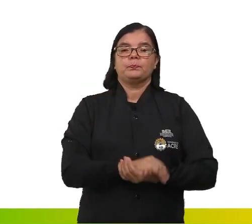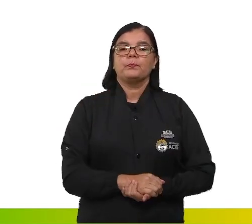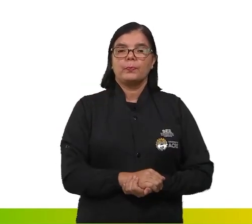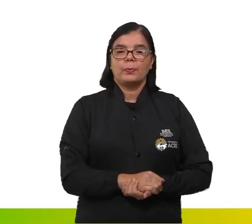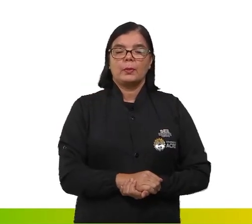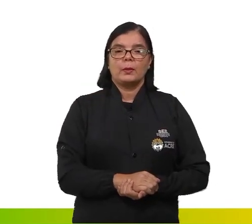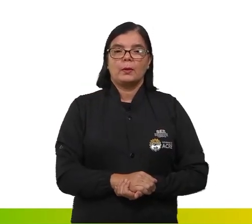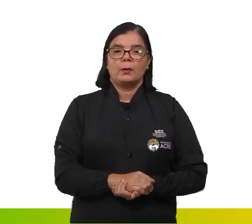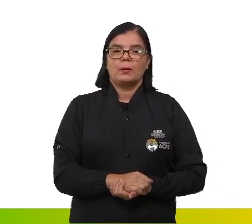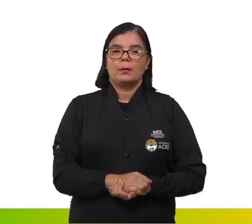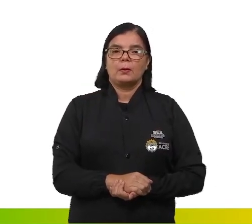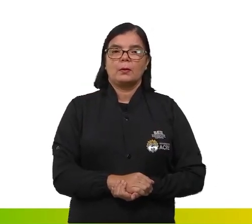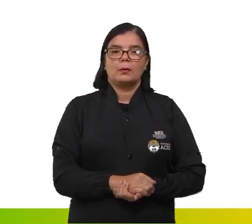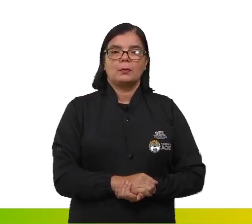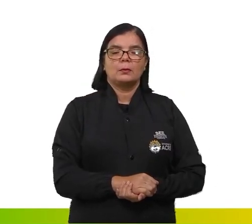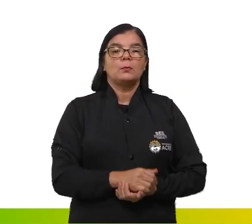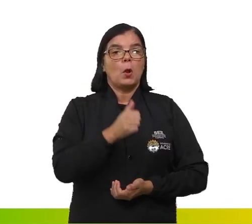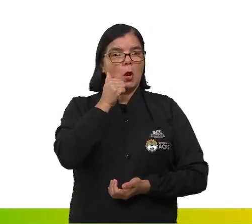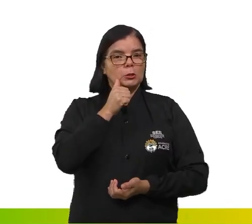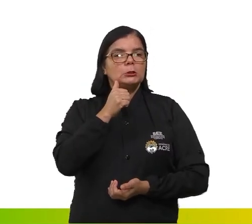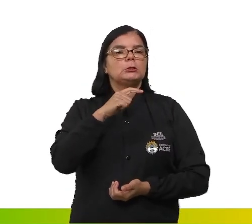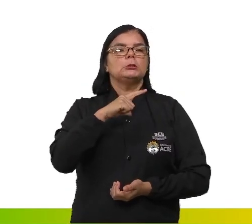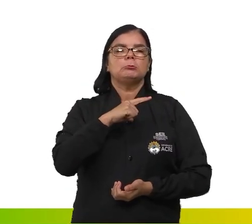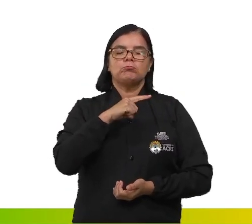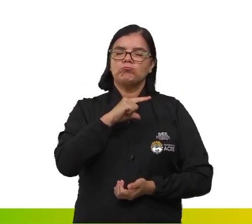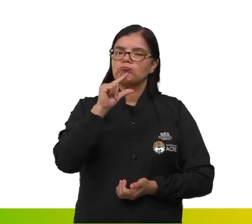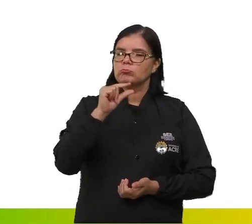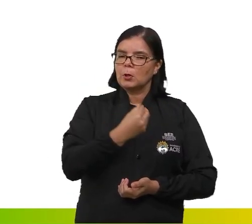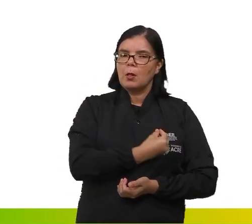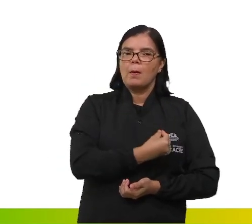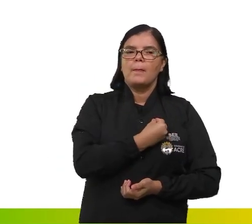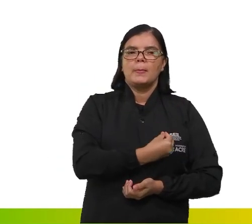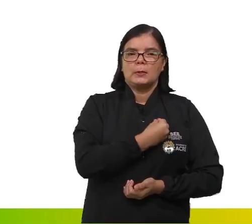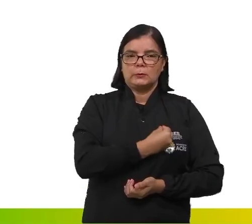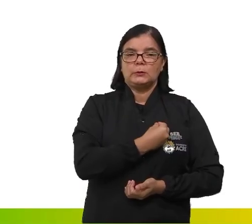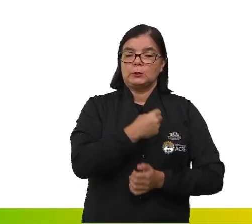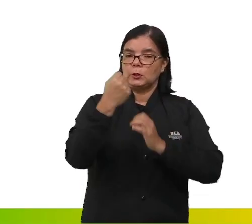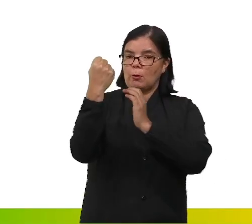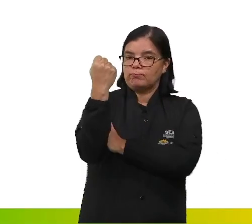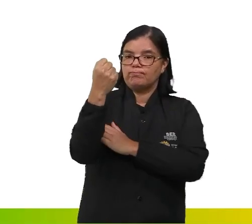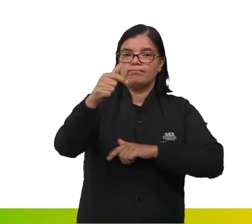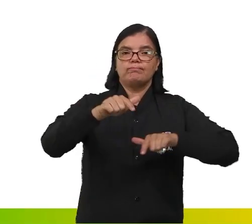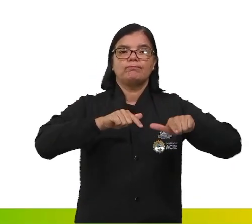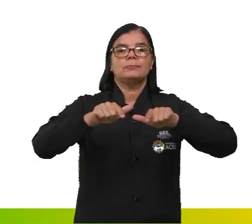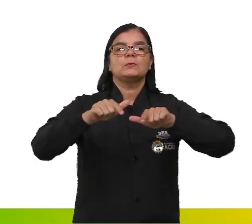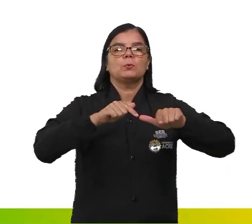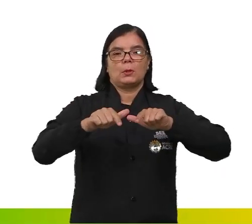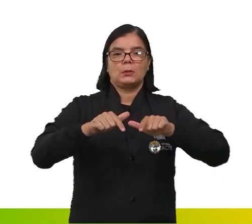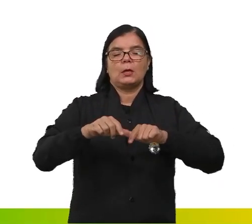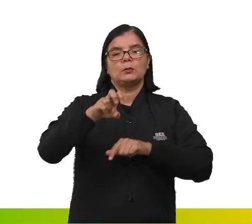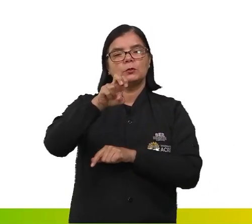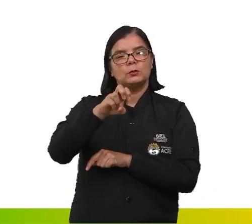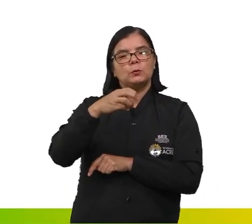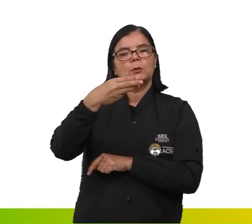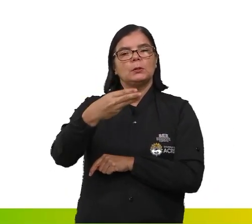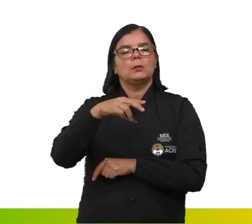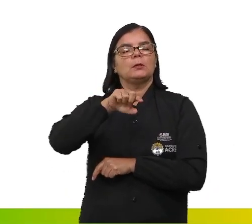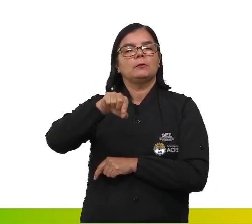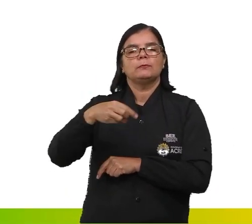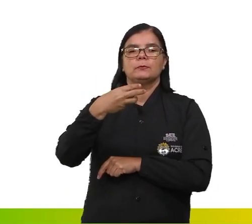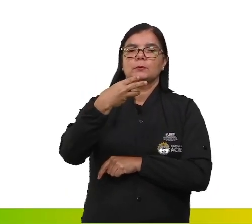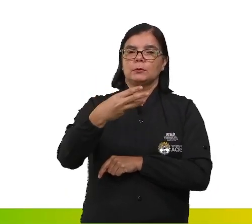familiares. As mulheres têm menor participação na força de trabalho, com uma taxa de